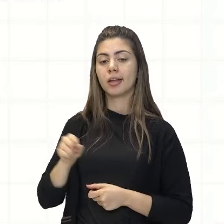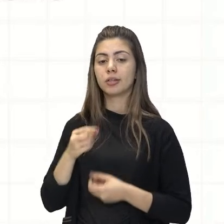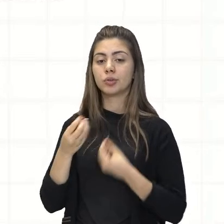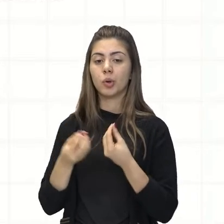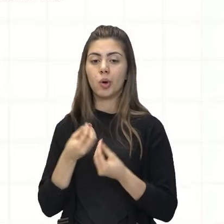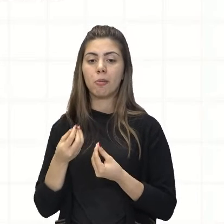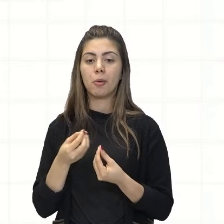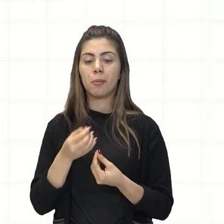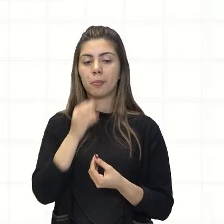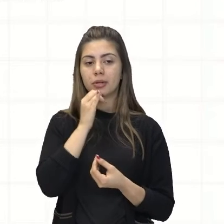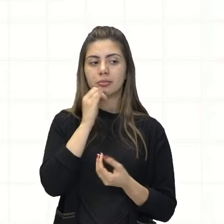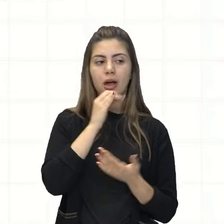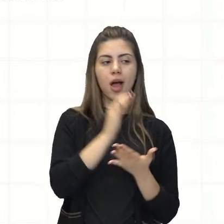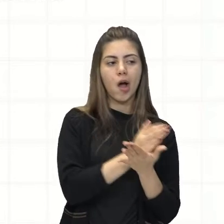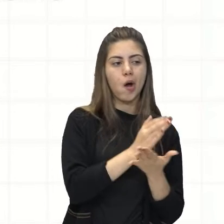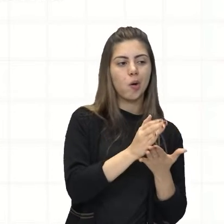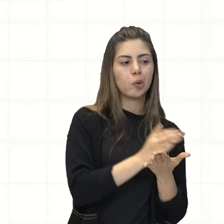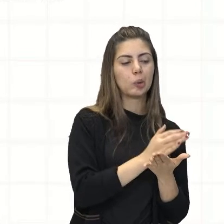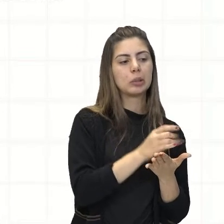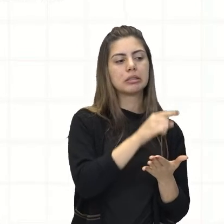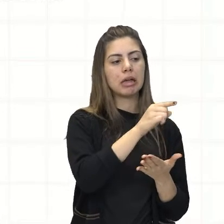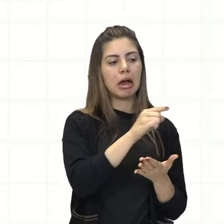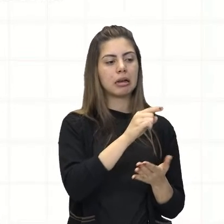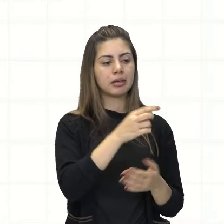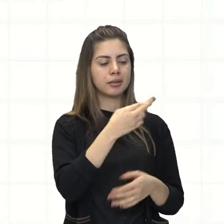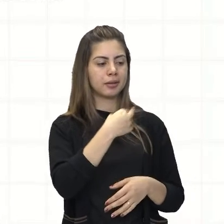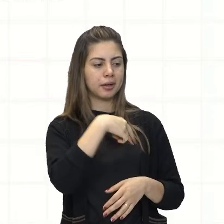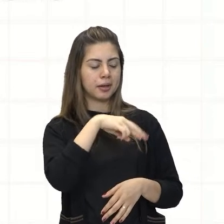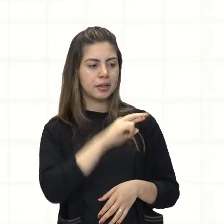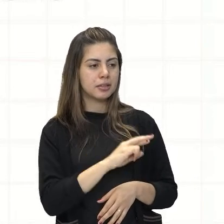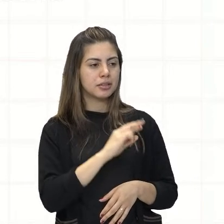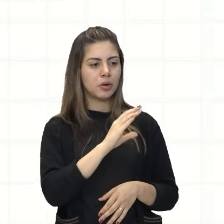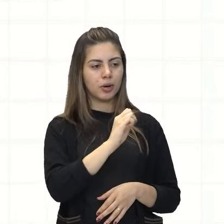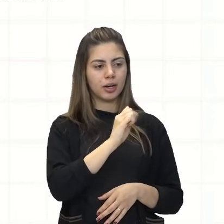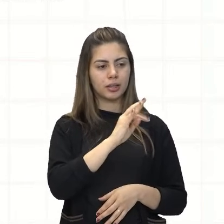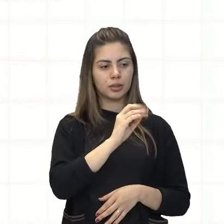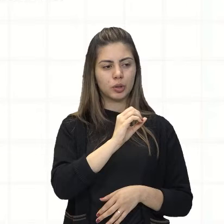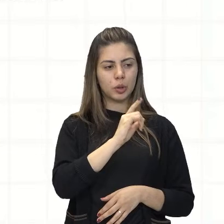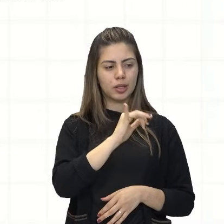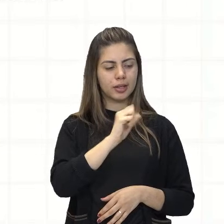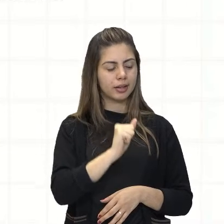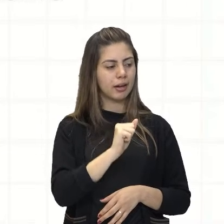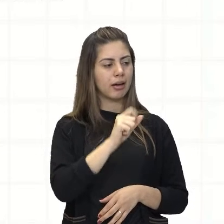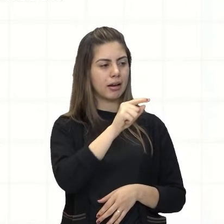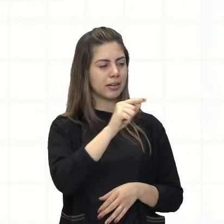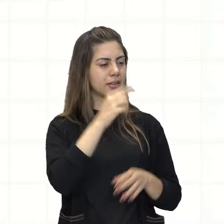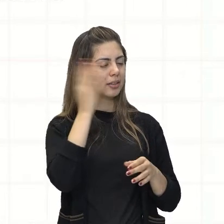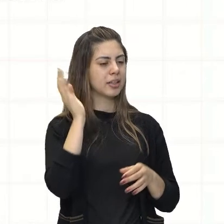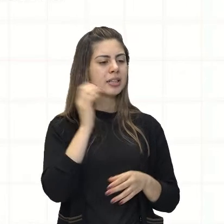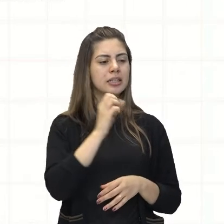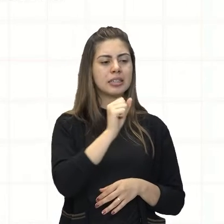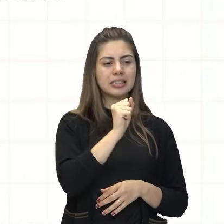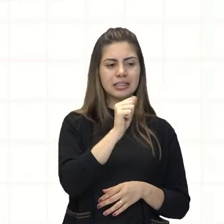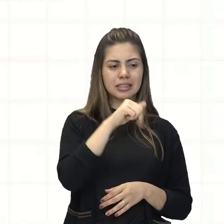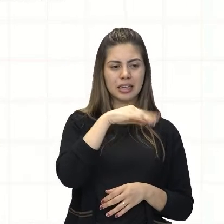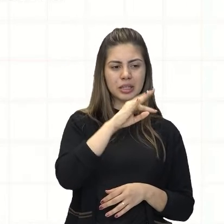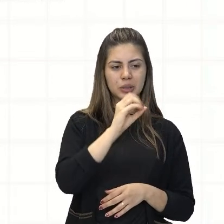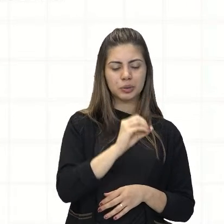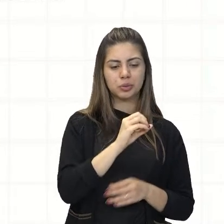alguns santos católicos e vão pegar a partir de suas características e utilizá-los,